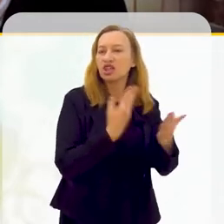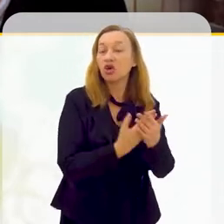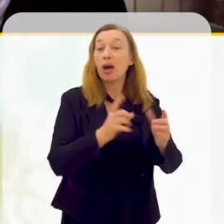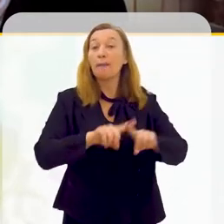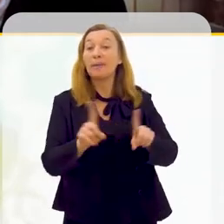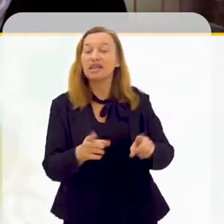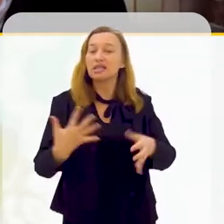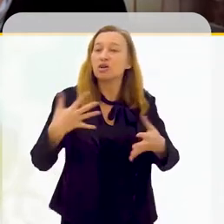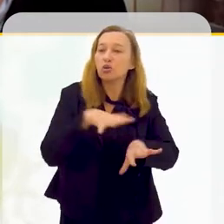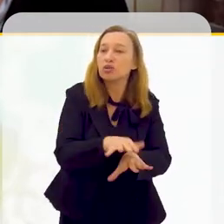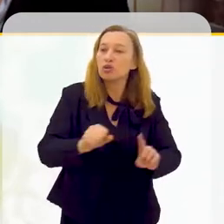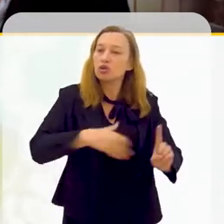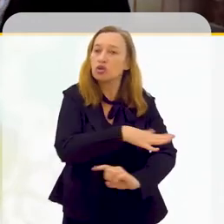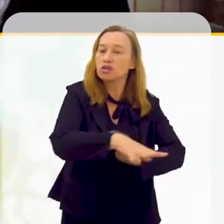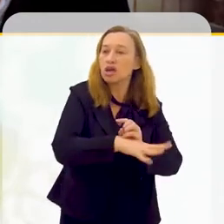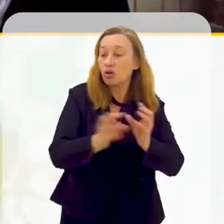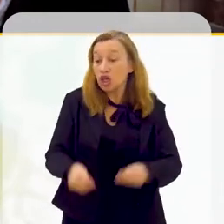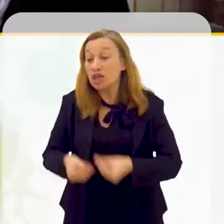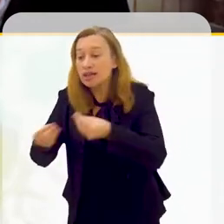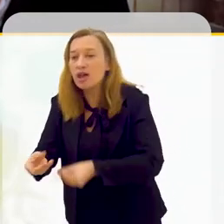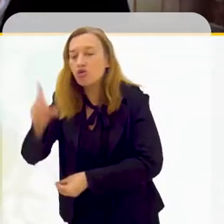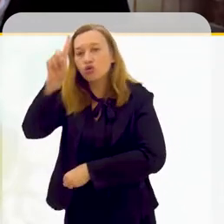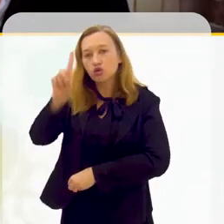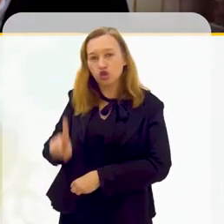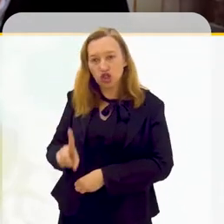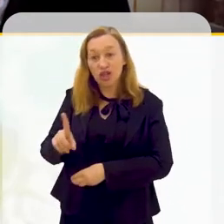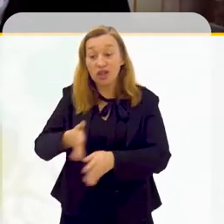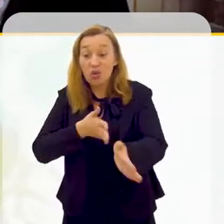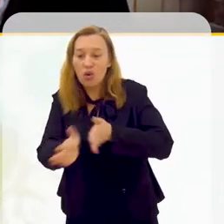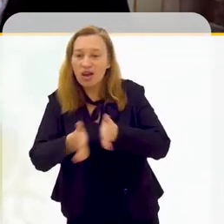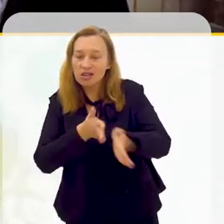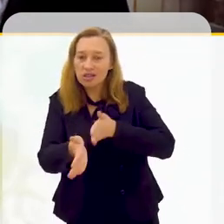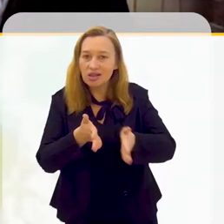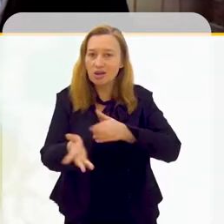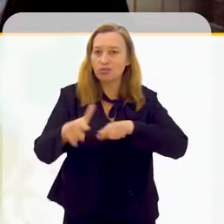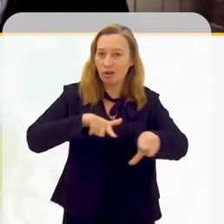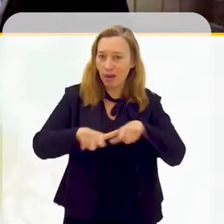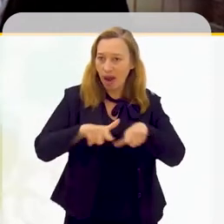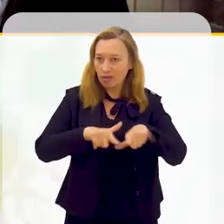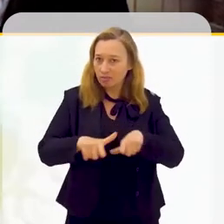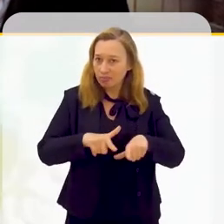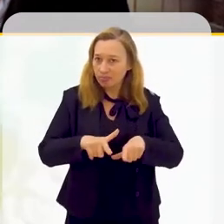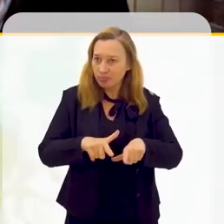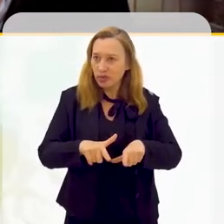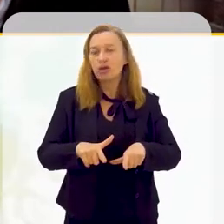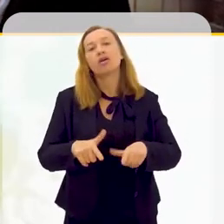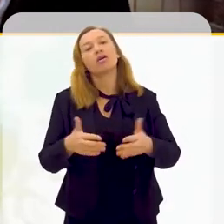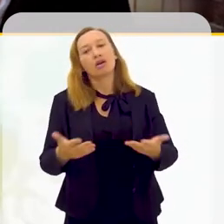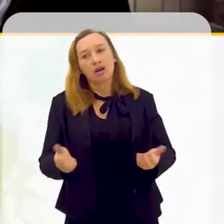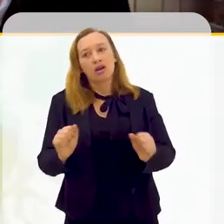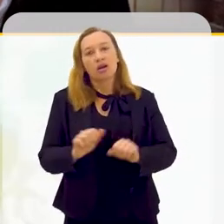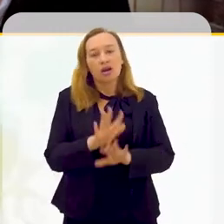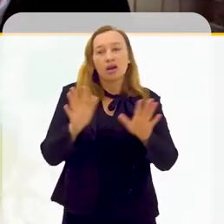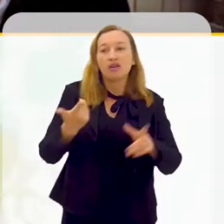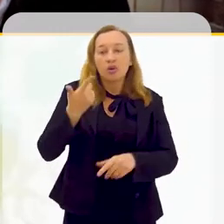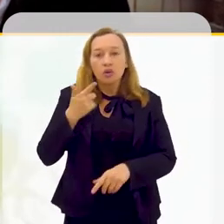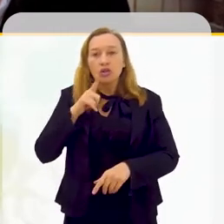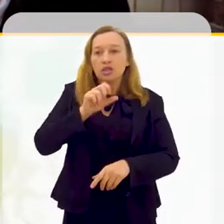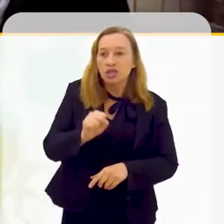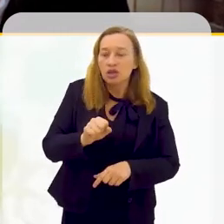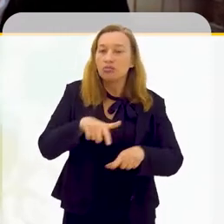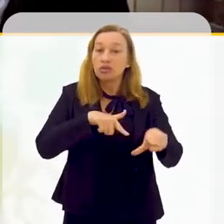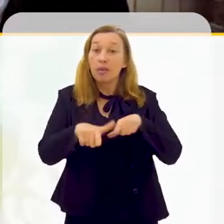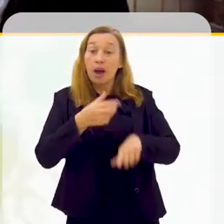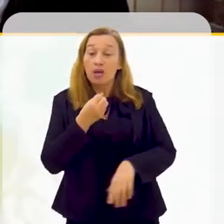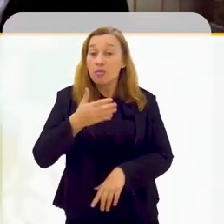escola mas uma inclusão social que dê a pessoa direito e acesso de trabalho é claro que ela vai